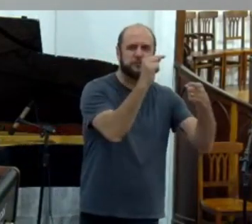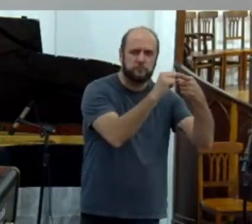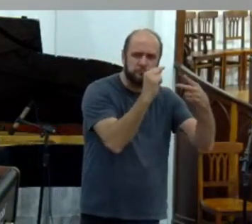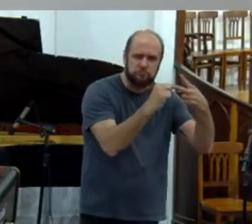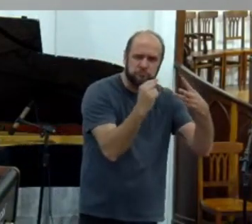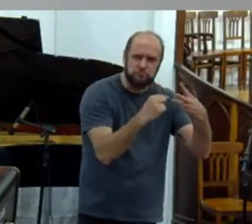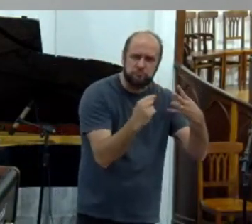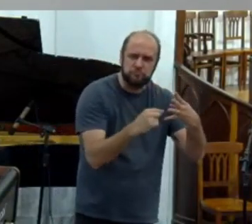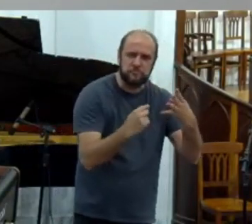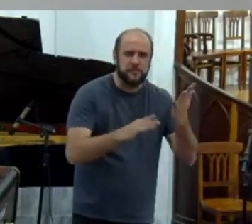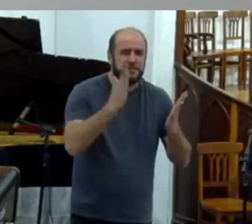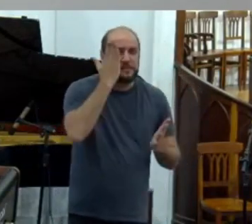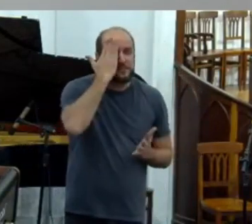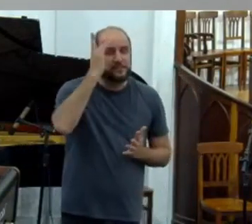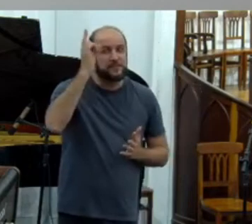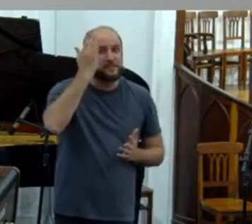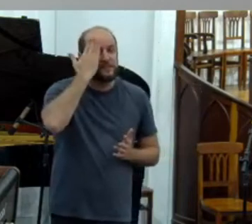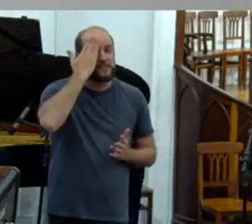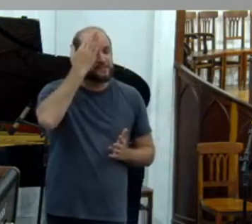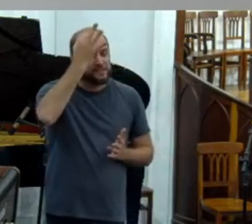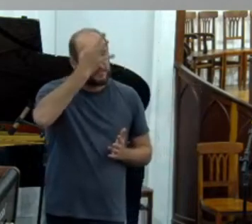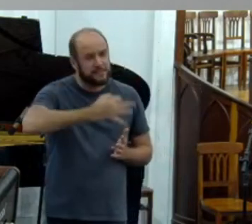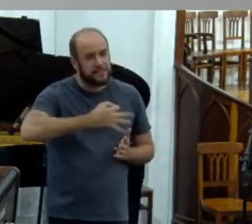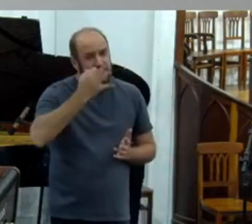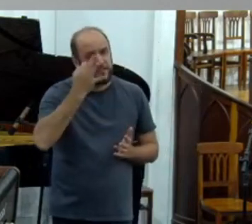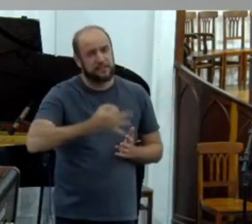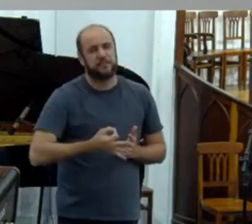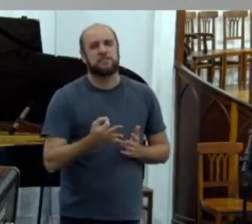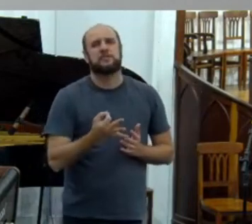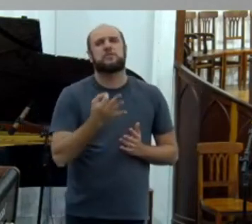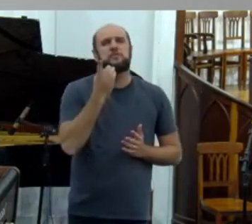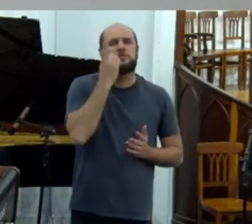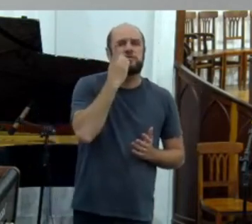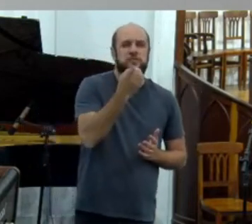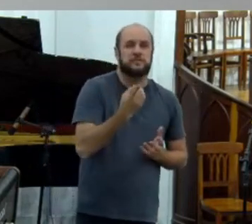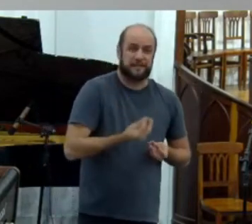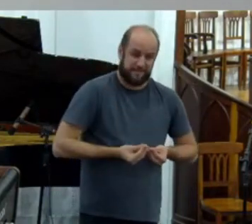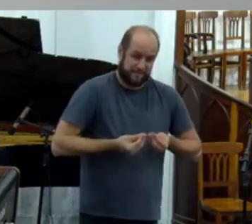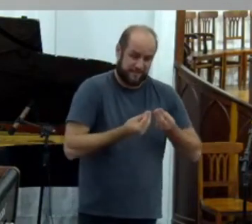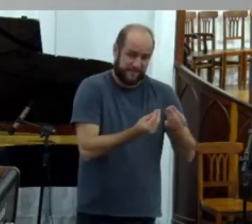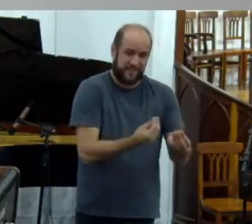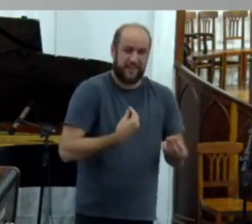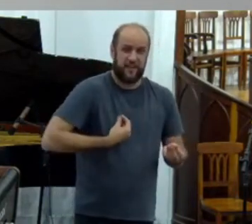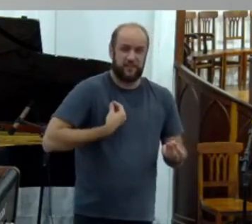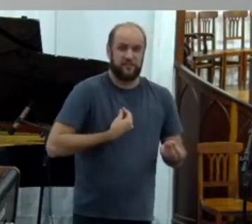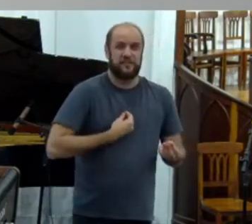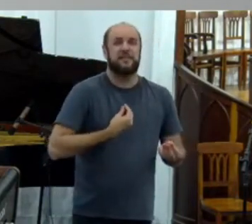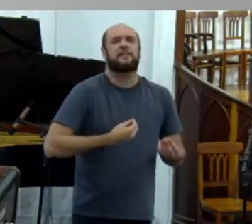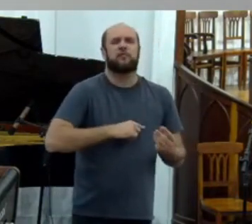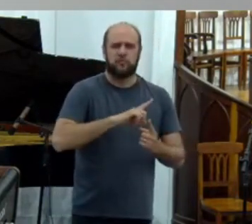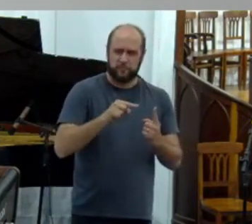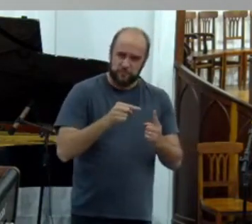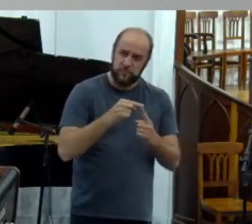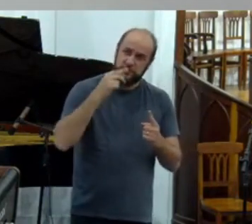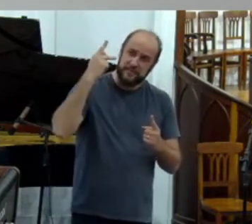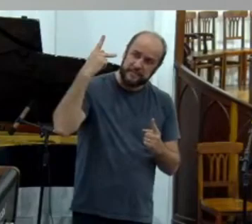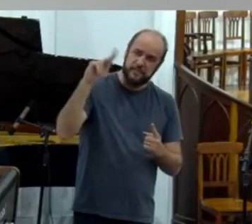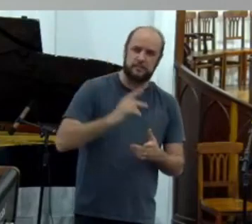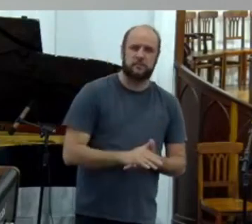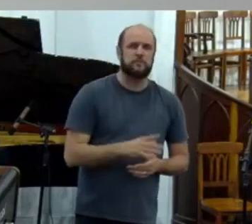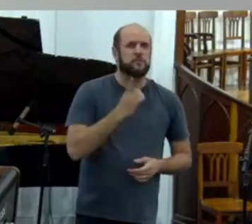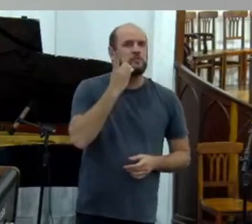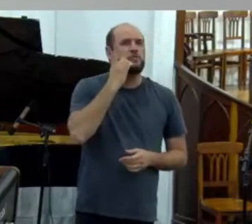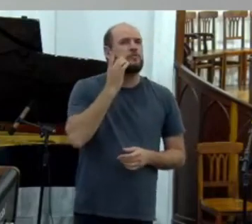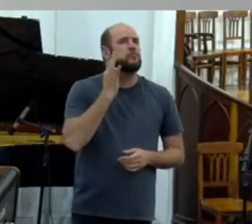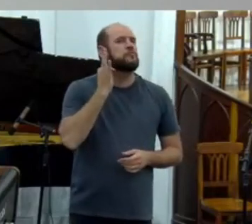pessoa, e sabe exatamente, e traz para a vida dessa pessoa exatamente o que Ele quer. Um dia